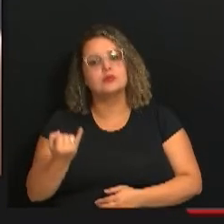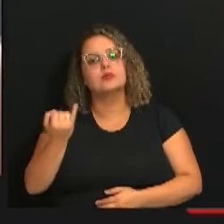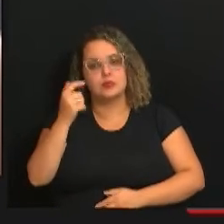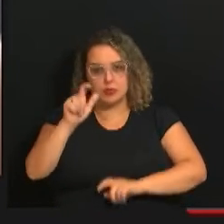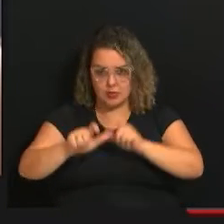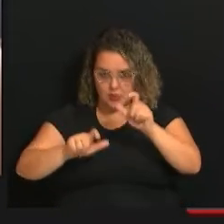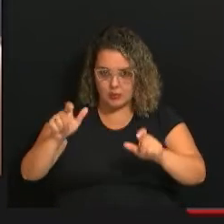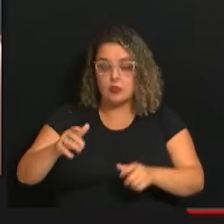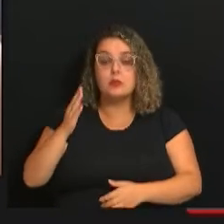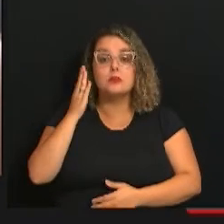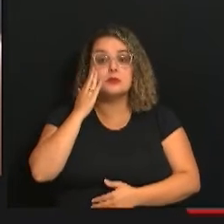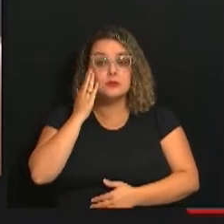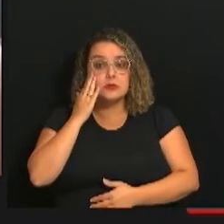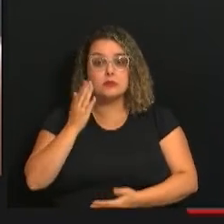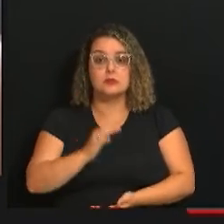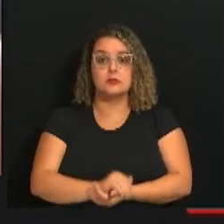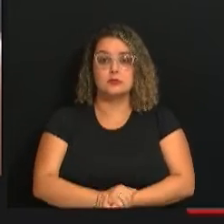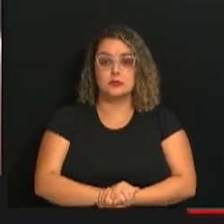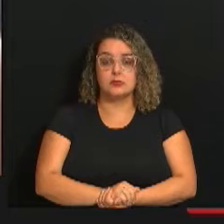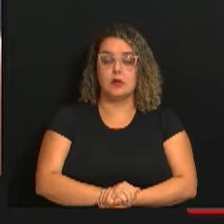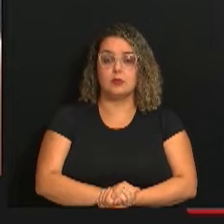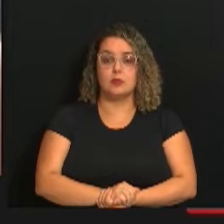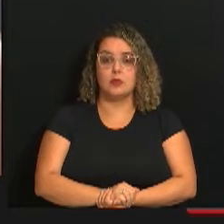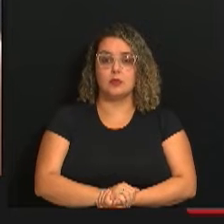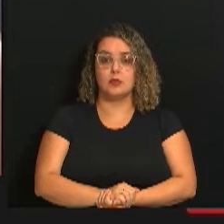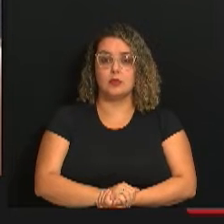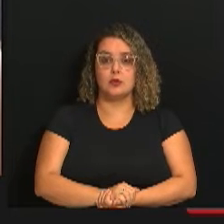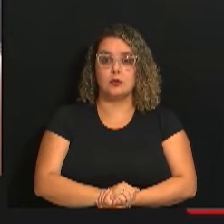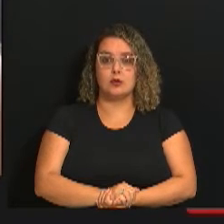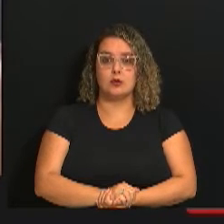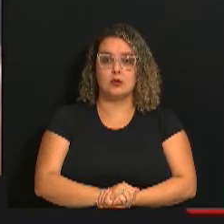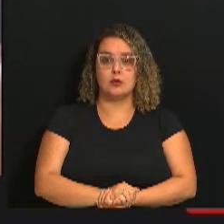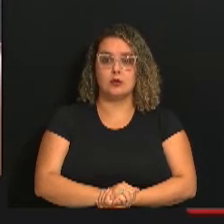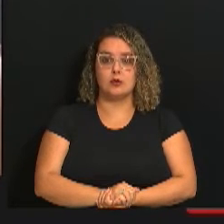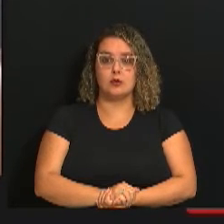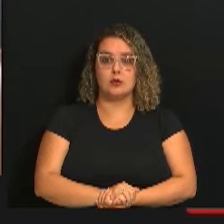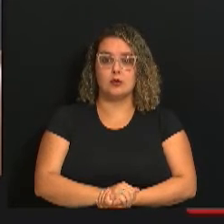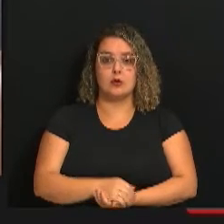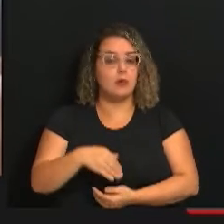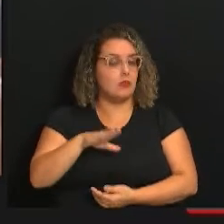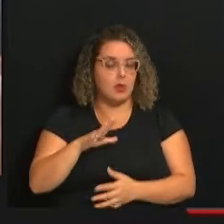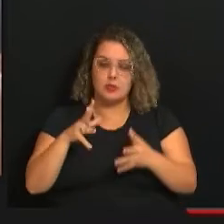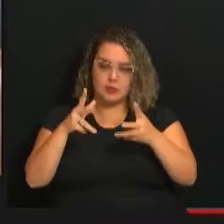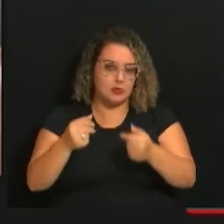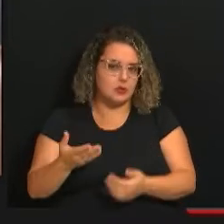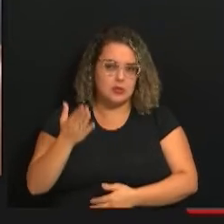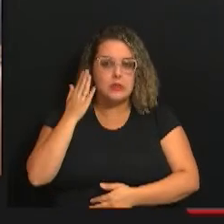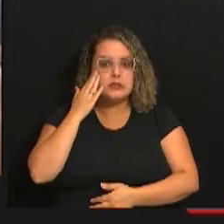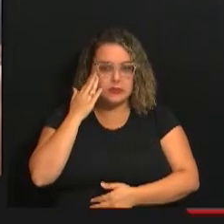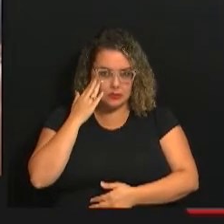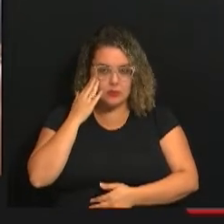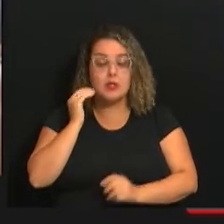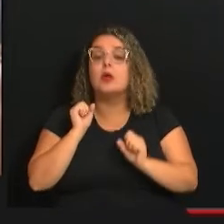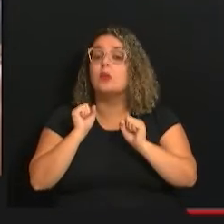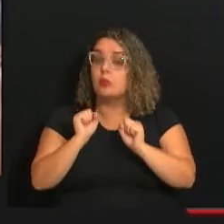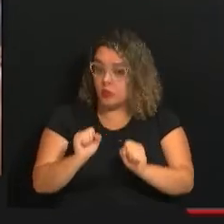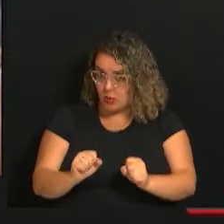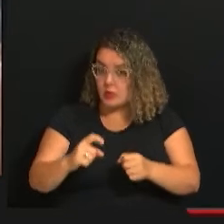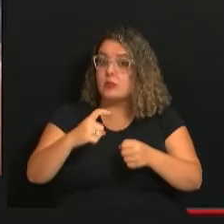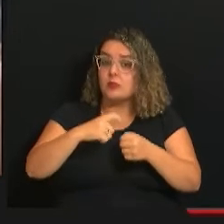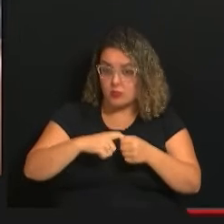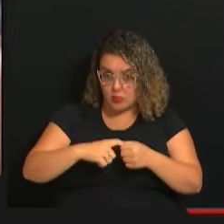próxima oportunidade. Eliane Oliveira participando aqui do Câmara Notícia, muito obrigado. Olha, Gabriel, eu